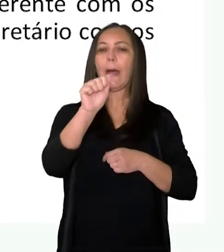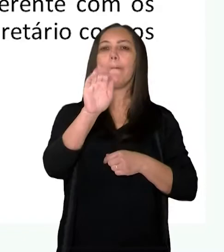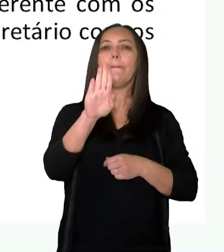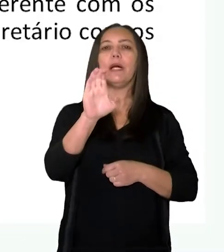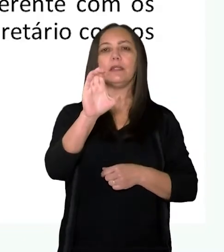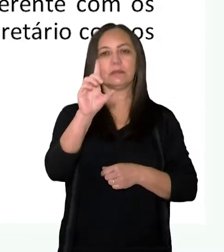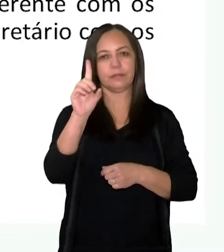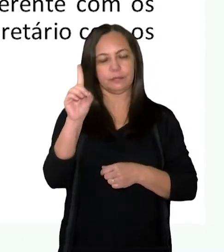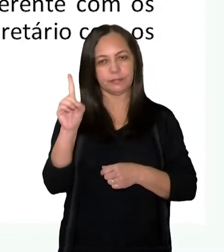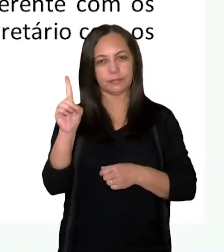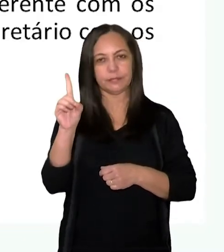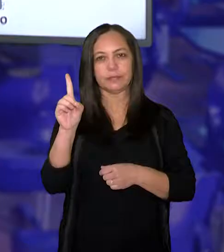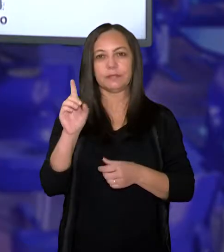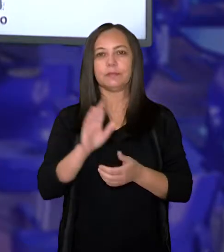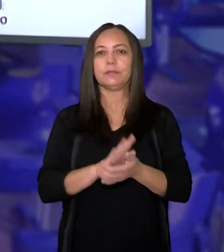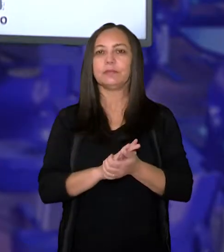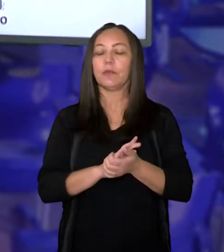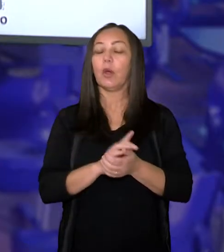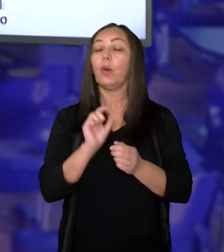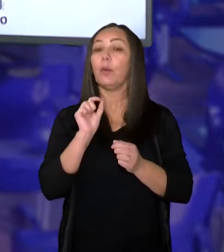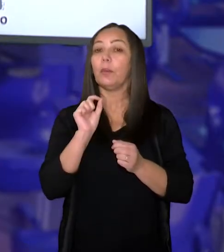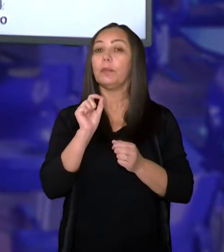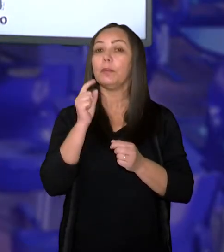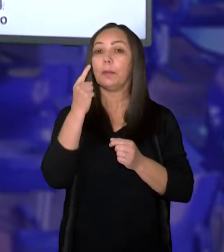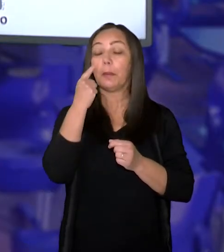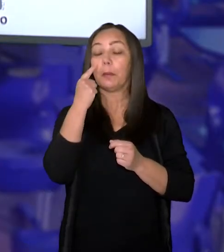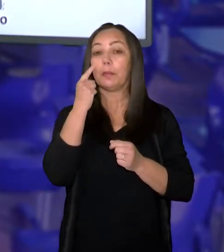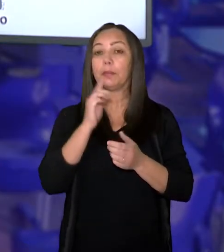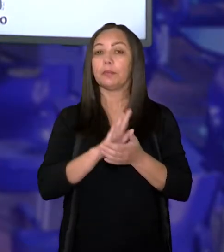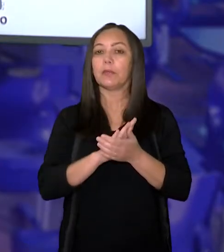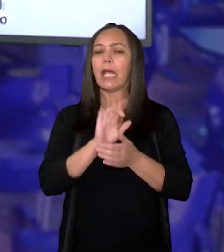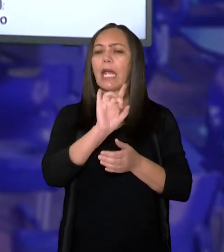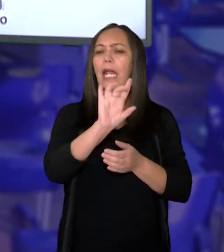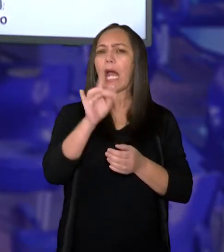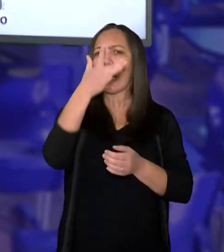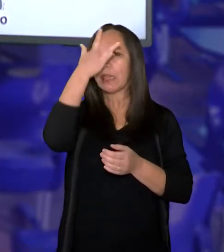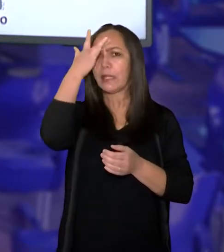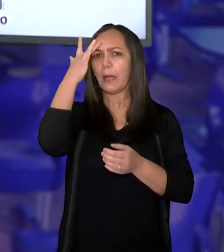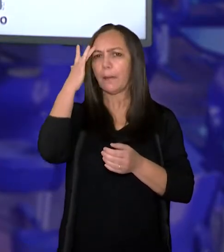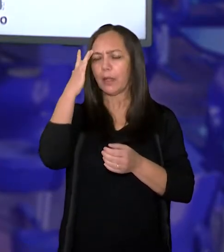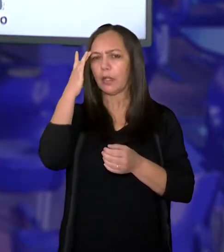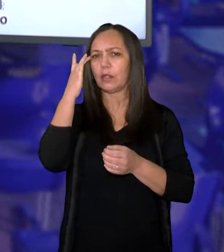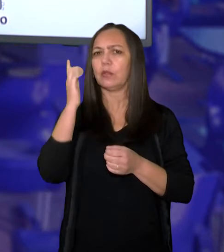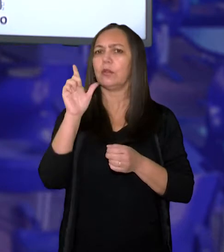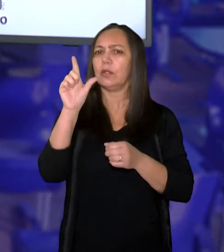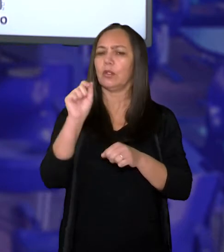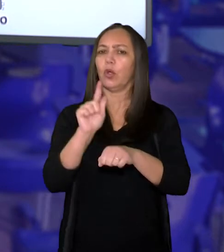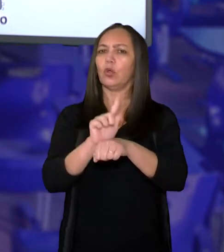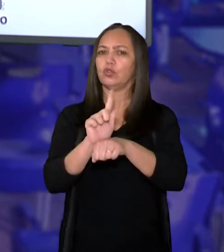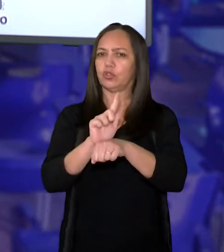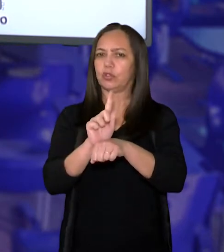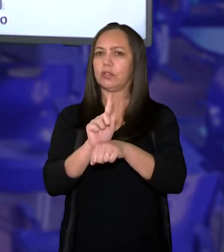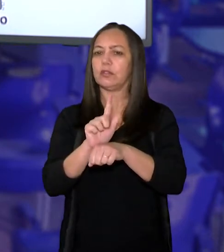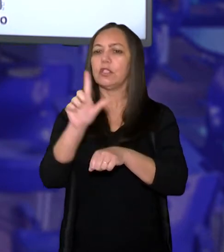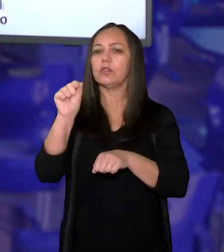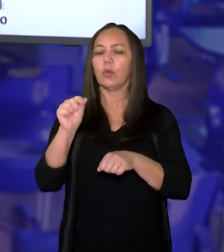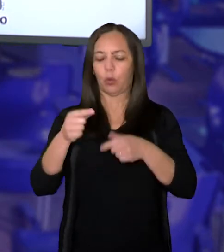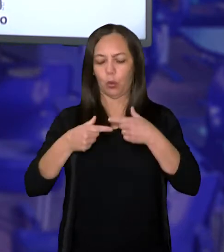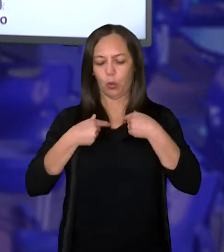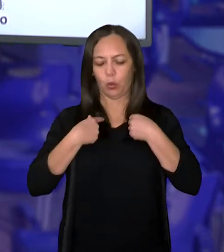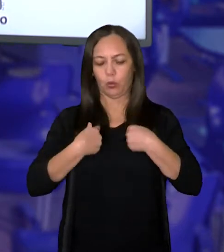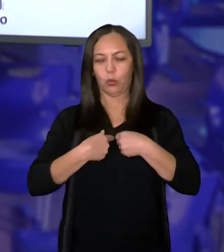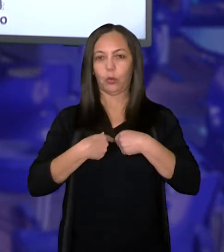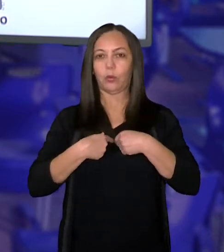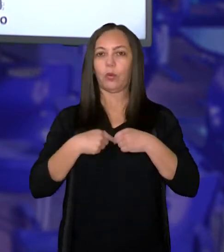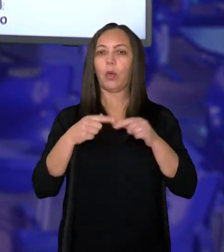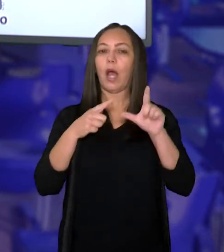B, C e D. Perceba, cada candidato a gerente vai utilizar um crachá